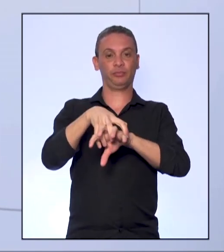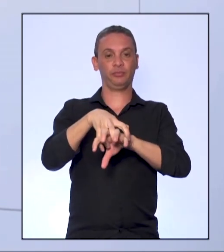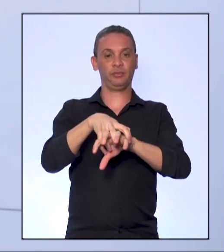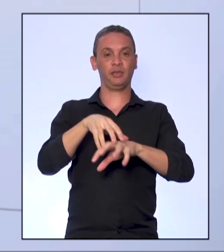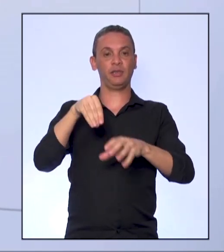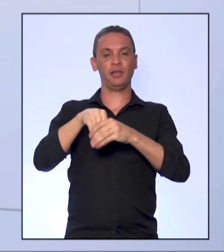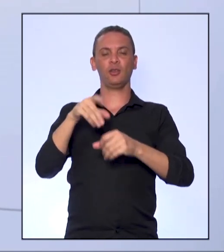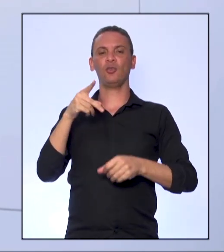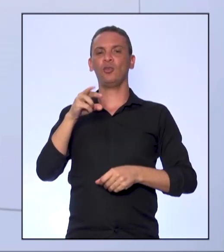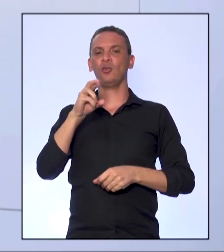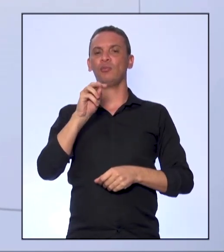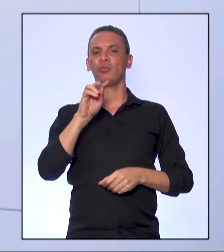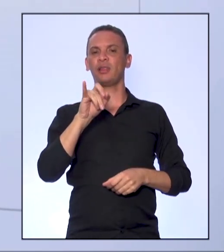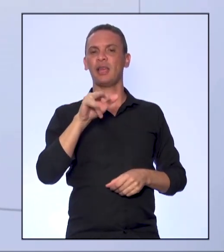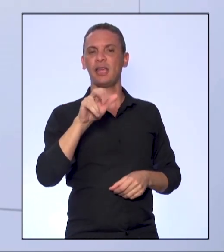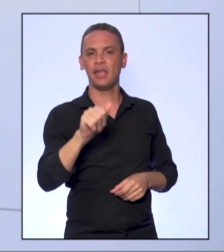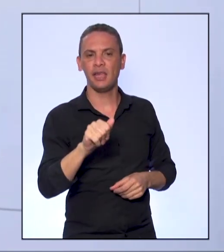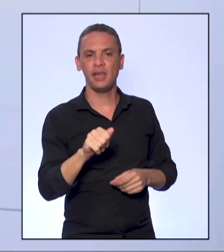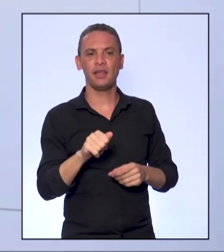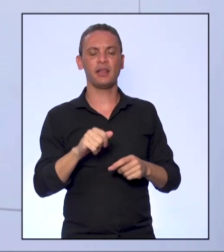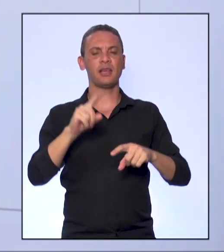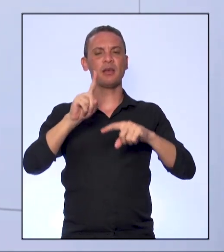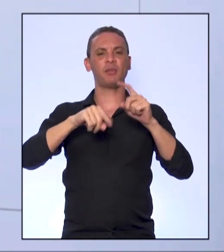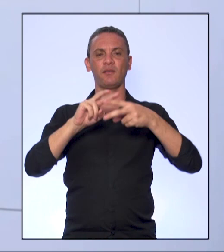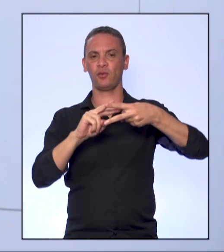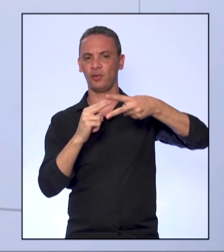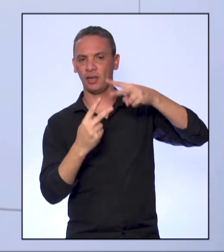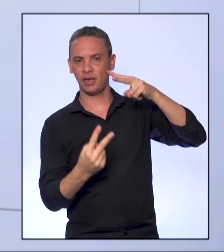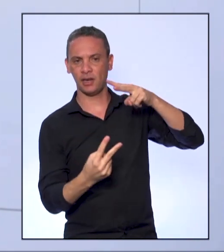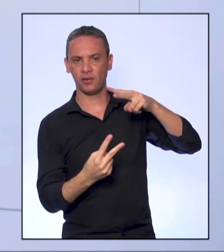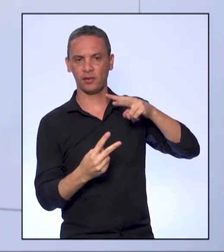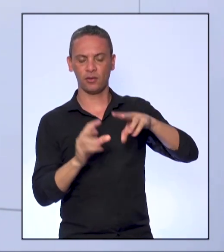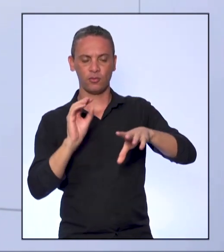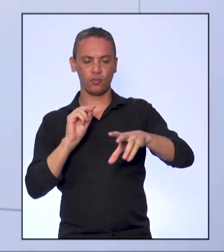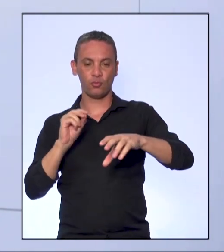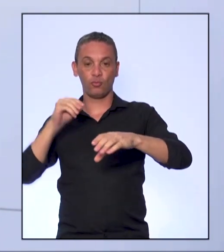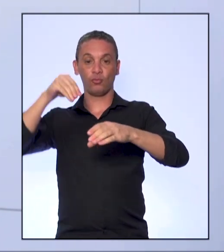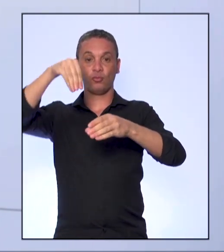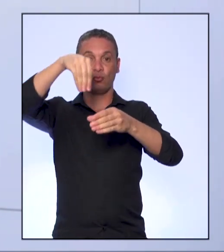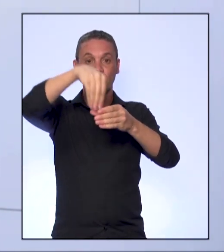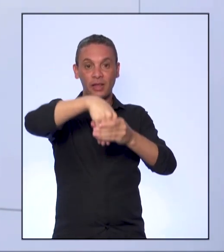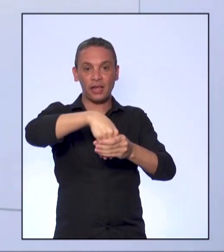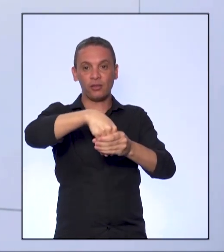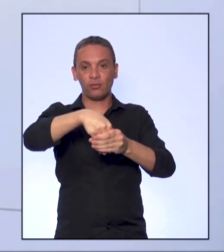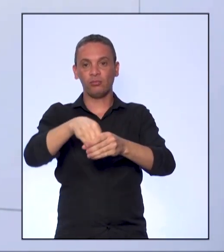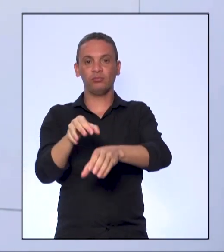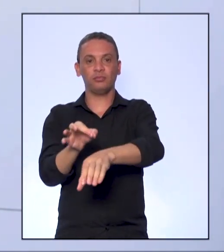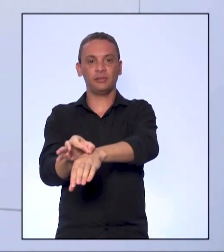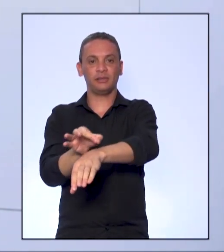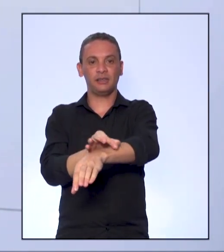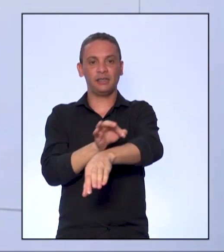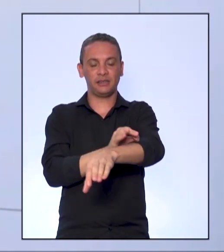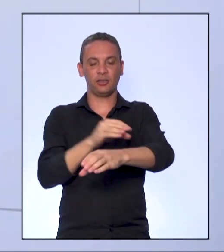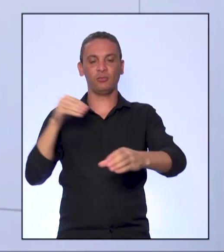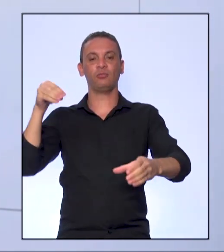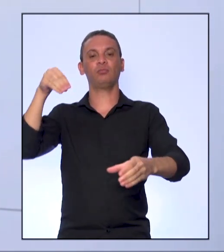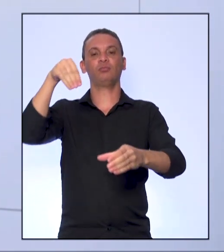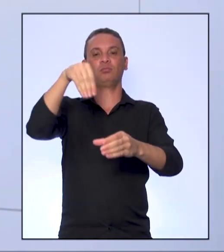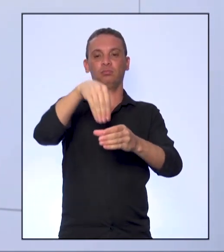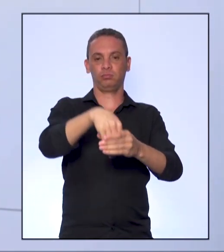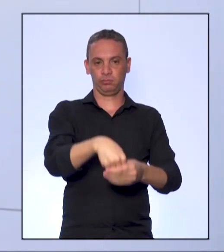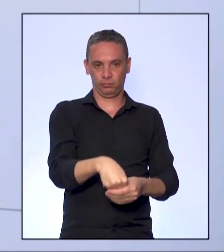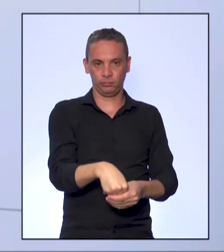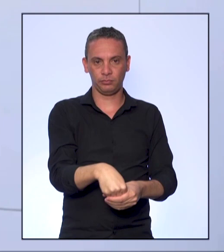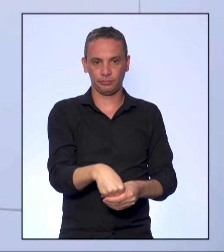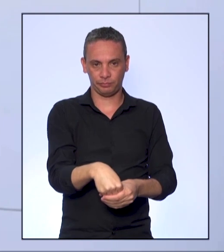proteína dele, eu tenho aqui o material genético, ele vai entrar, vai ser englobado pela célula, então ele vai levar primeiro um